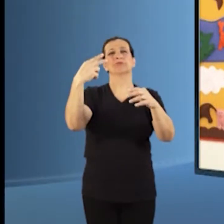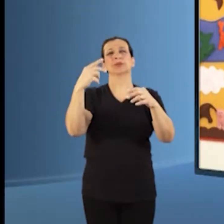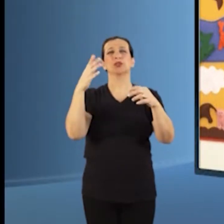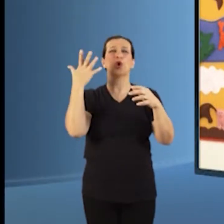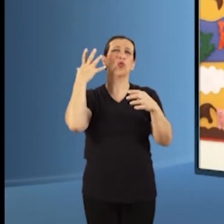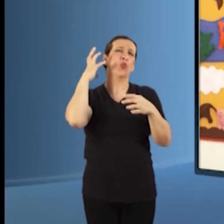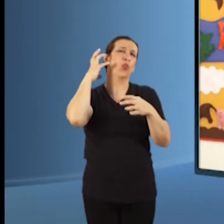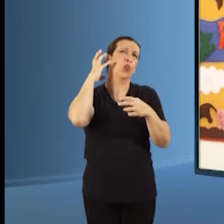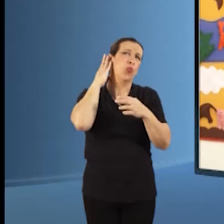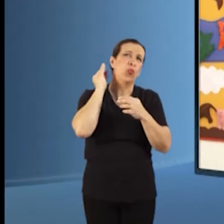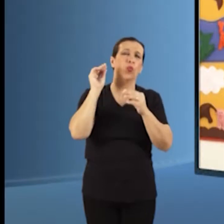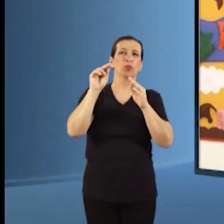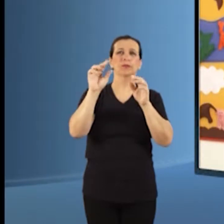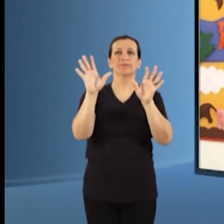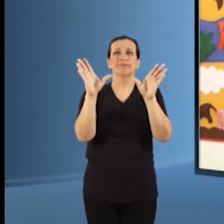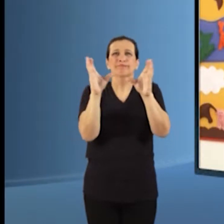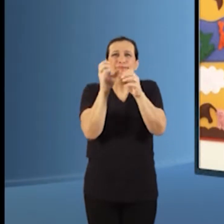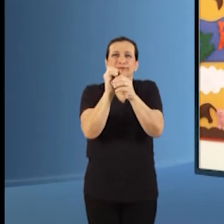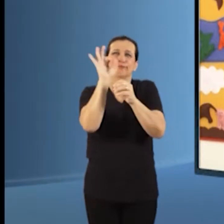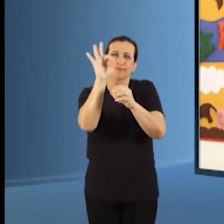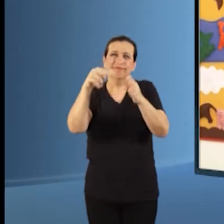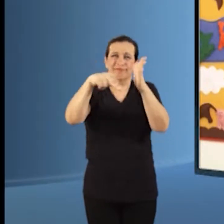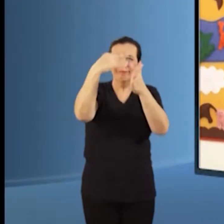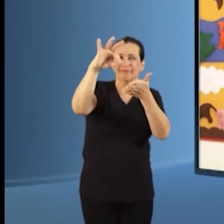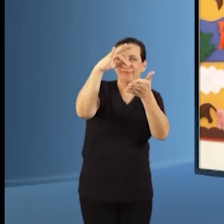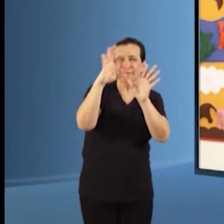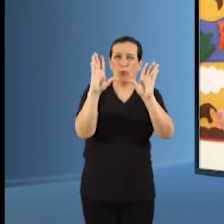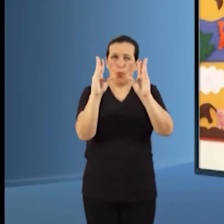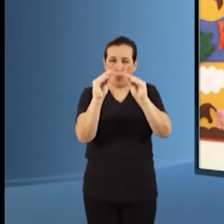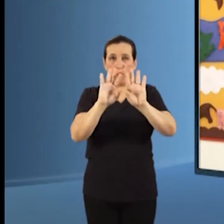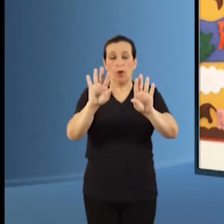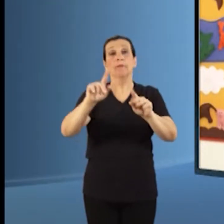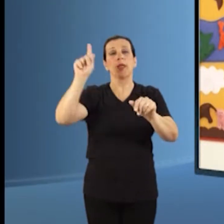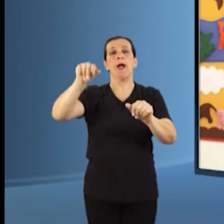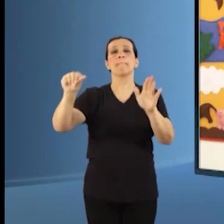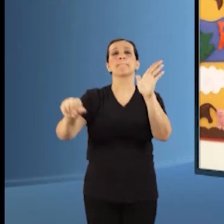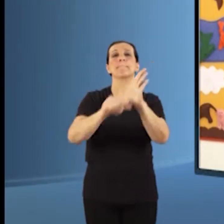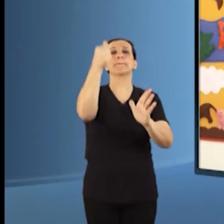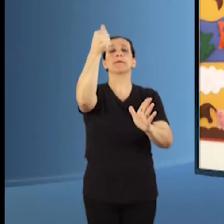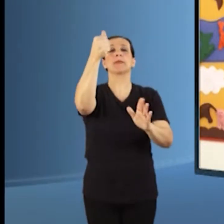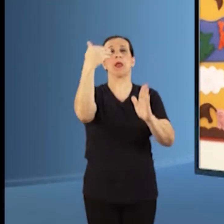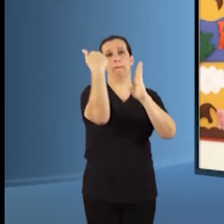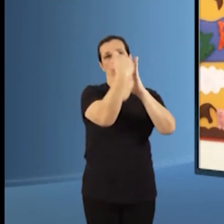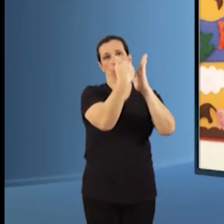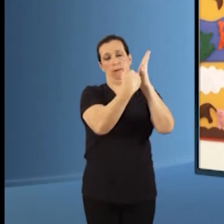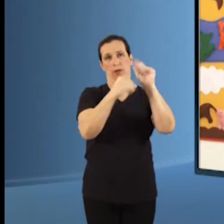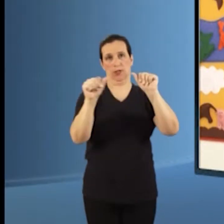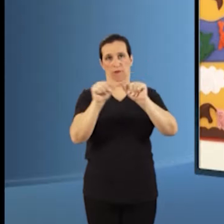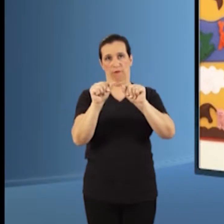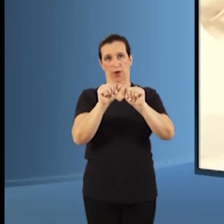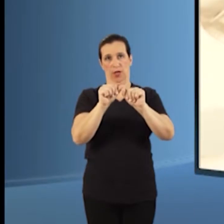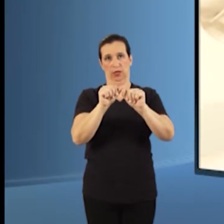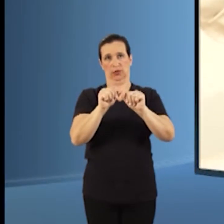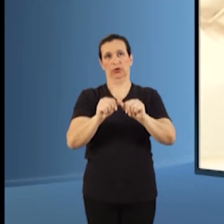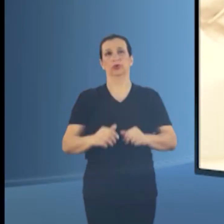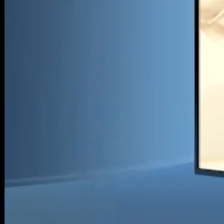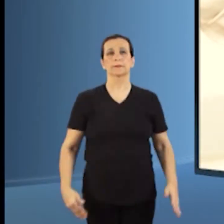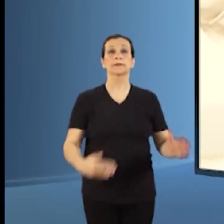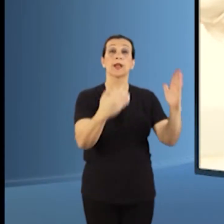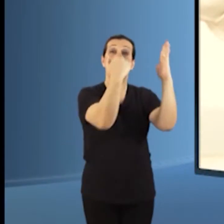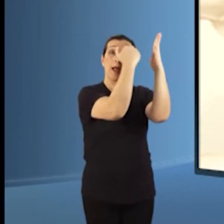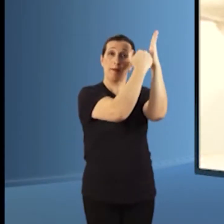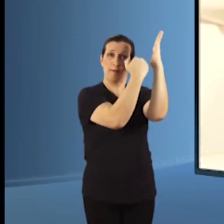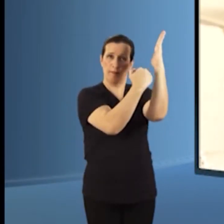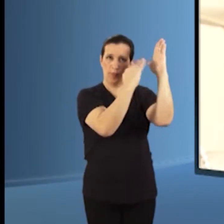da cirurgia, com a regressão do edema e a cicatrização, é feita a primeira programação.